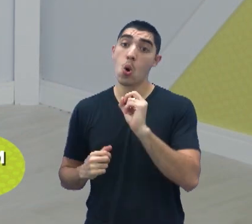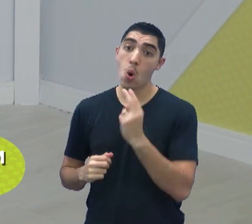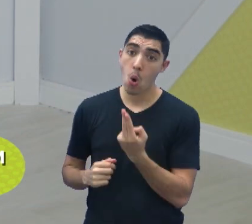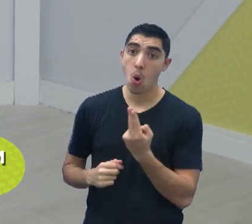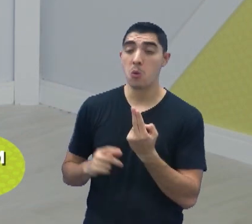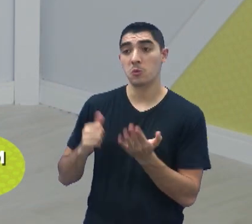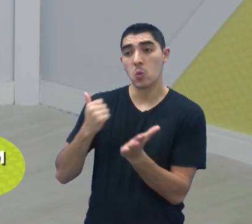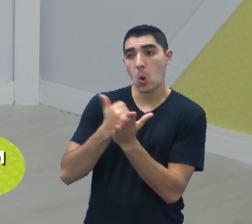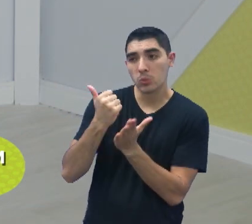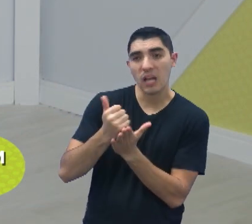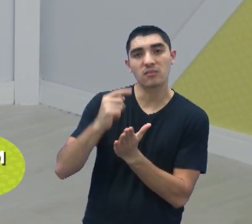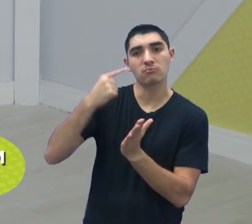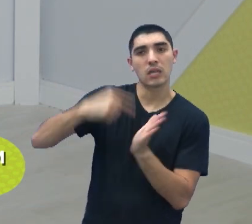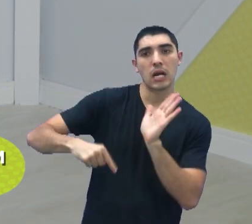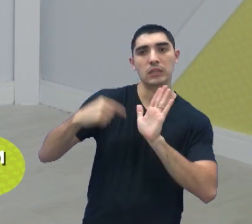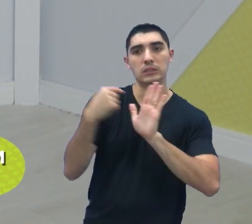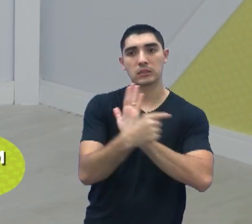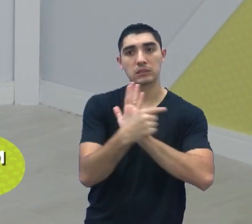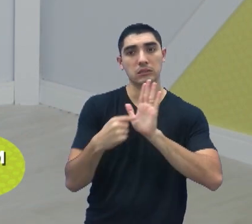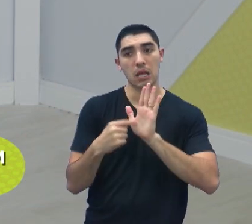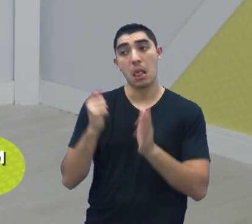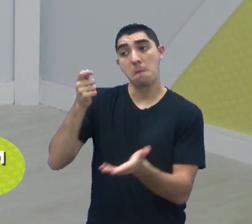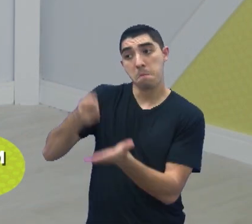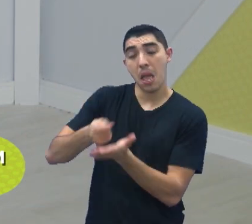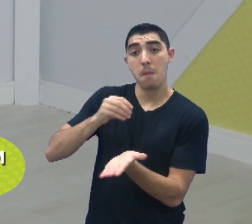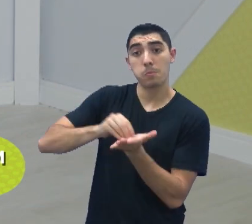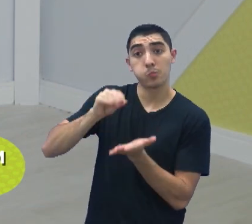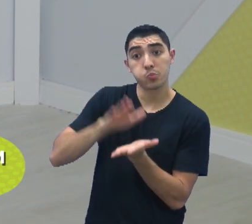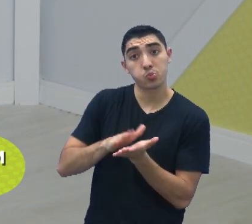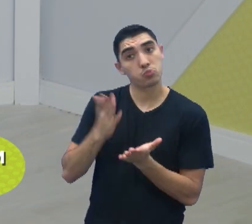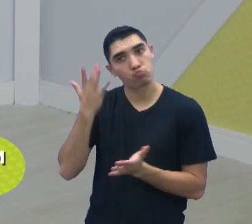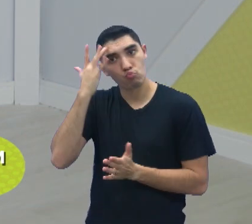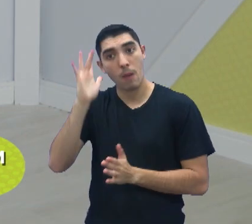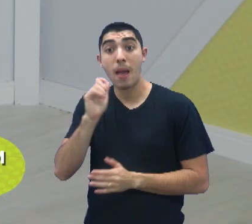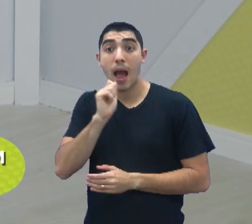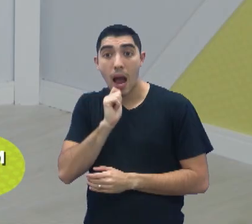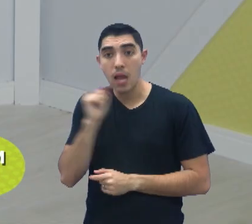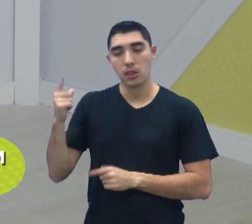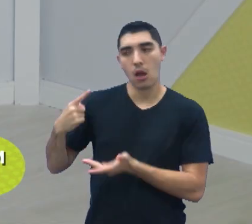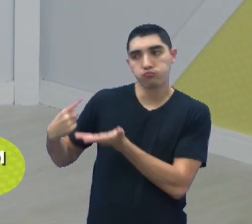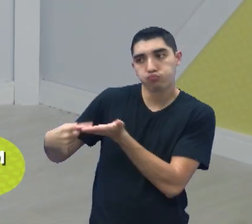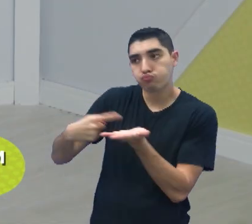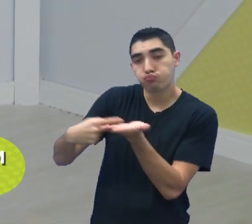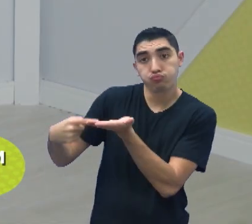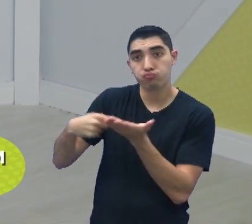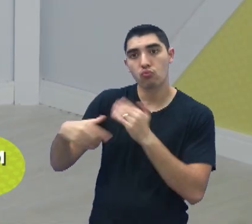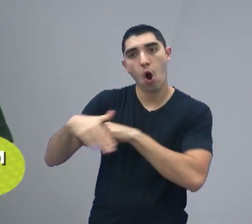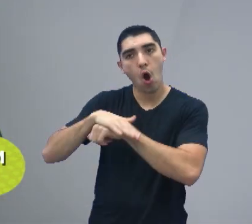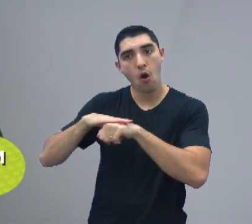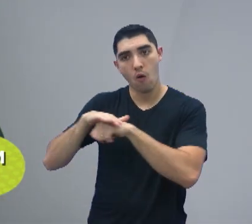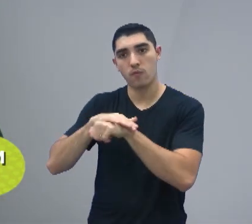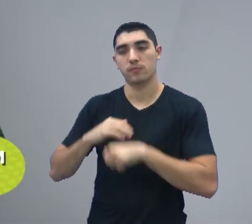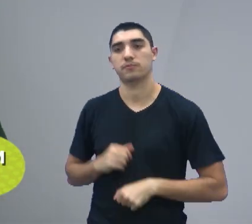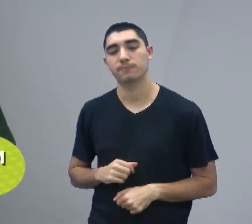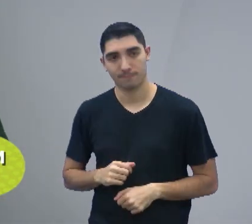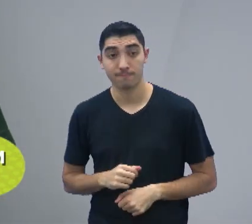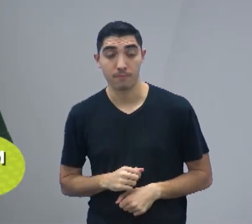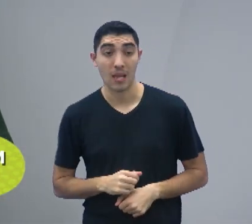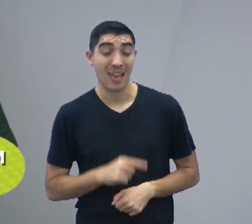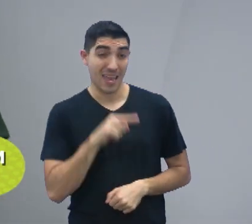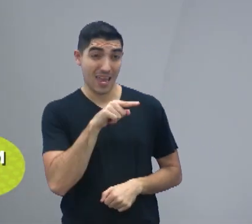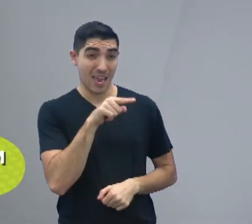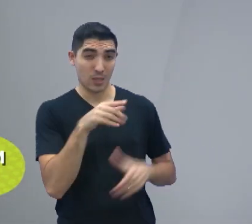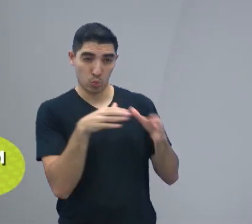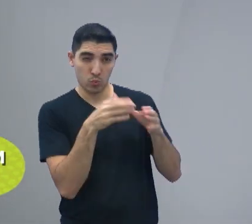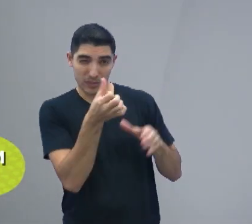de forma amigável, se vai ter multa e tudo mais. É a situação desses 6 que tem o contrato mais longo, Paulito. Vieira, dessa lista, para mim,